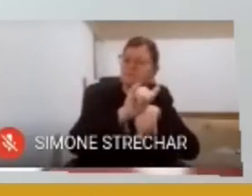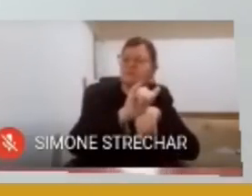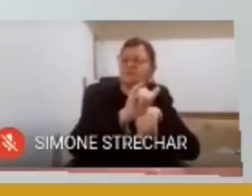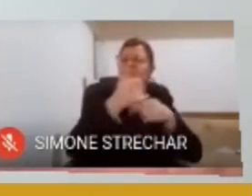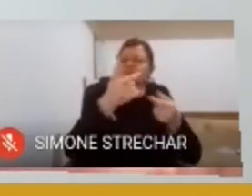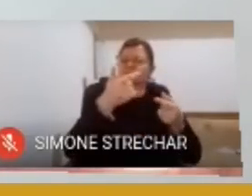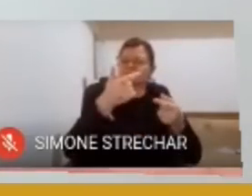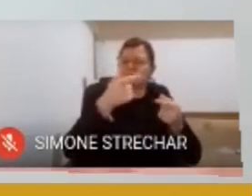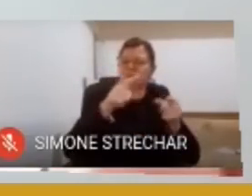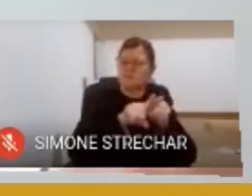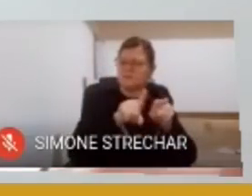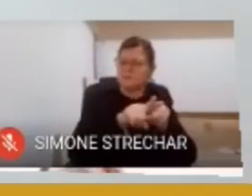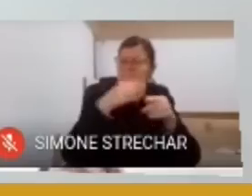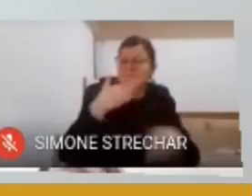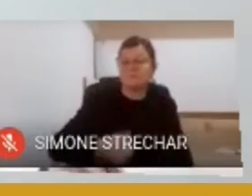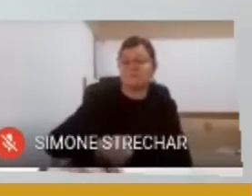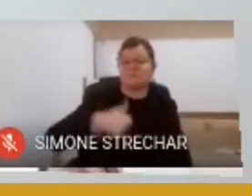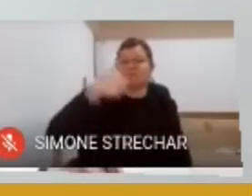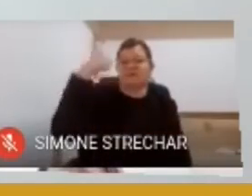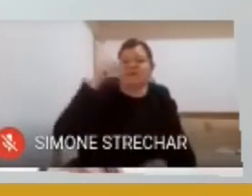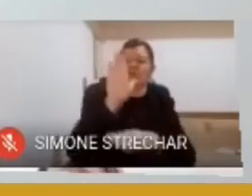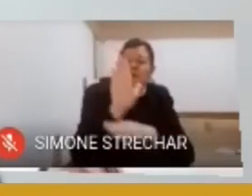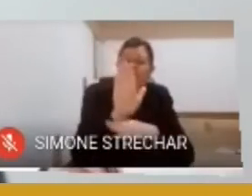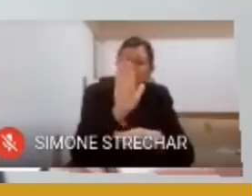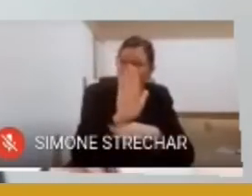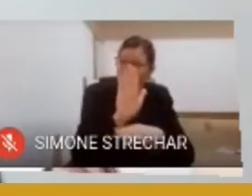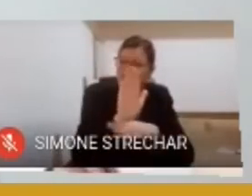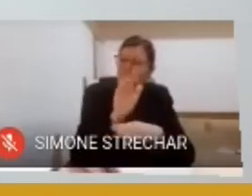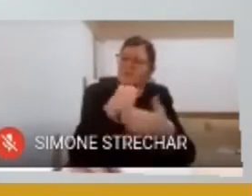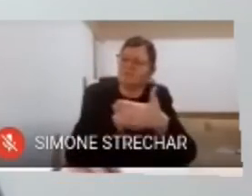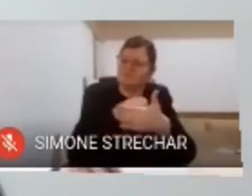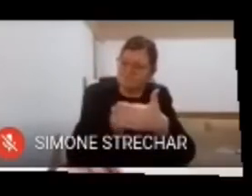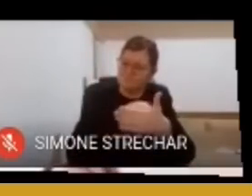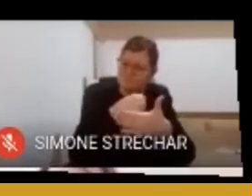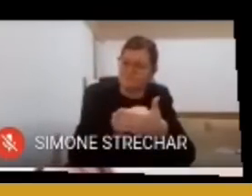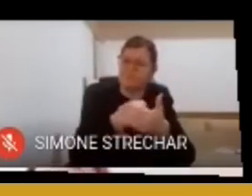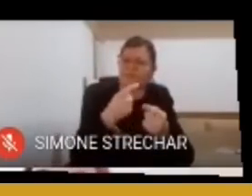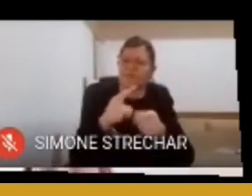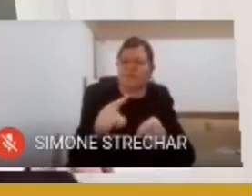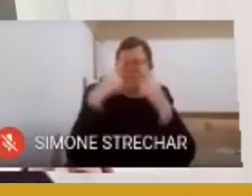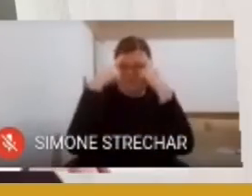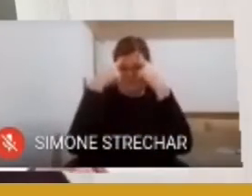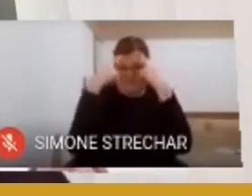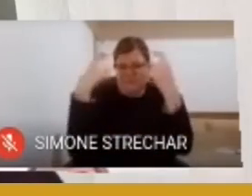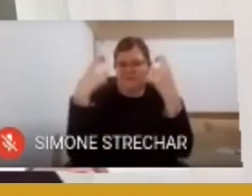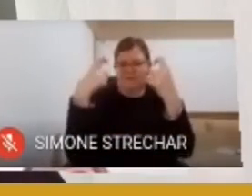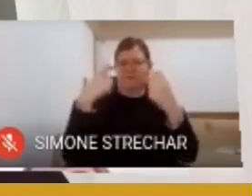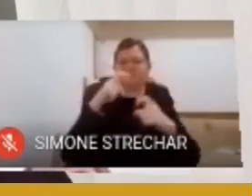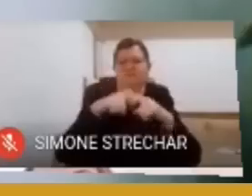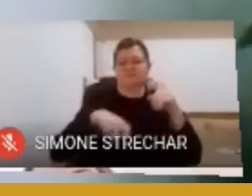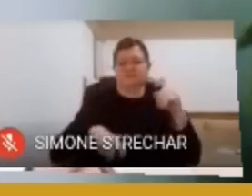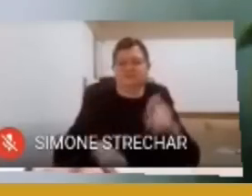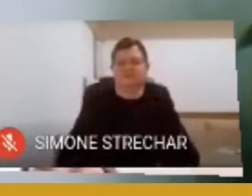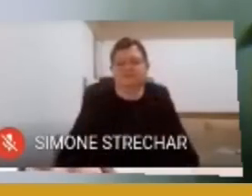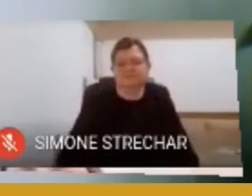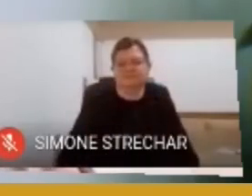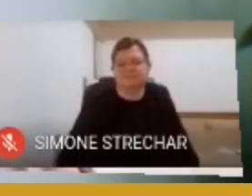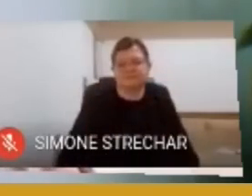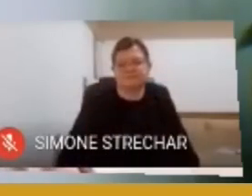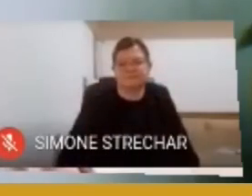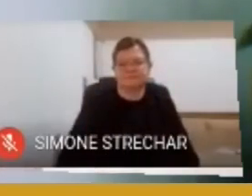chamar a comunidade para entender sobre o assunto. Só o conhecimento e a informação vai nos levar a desenvolver